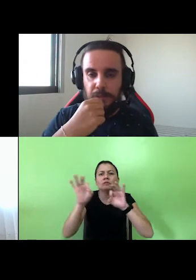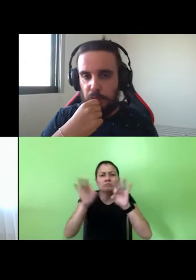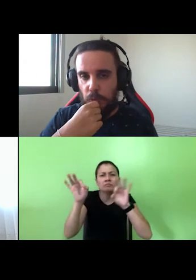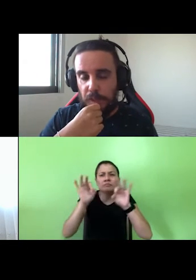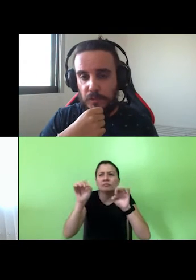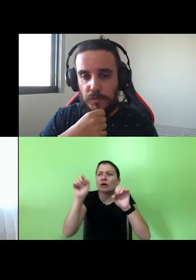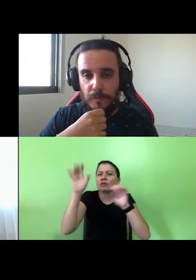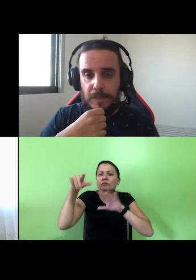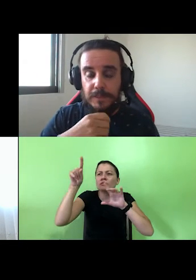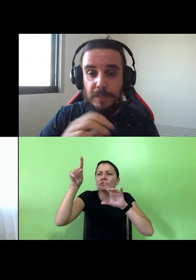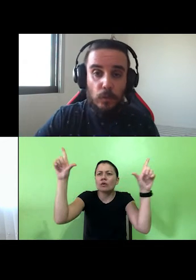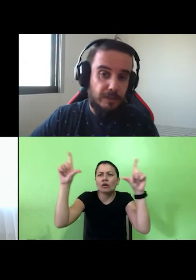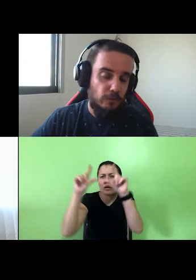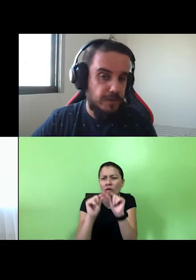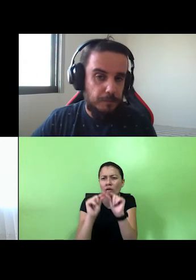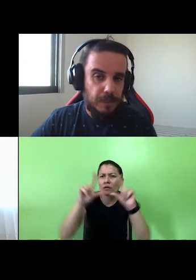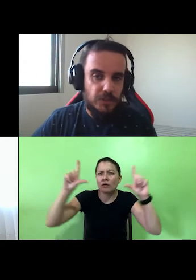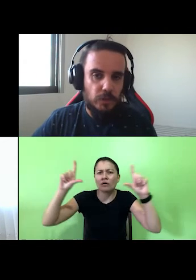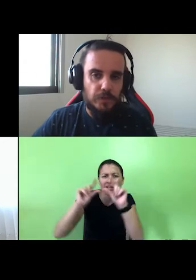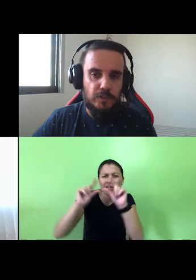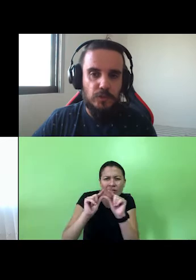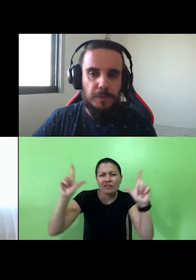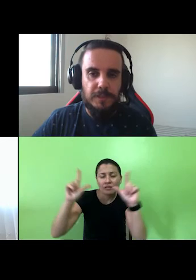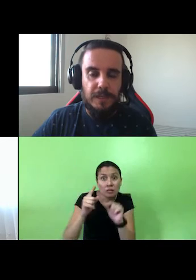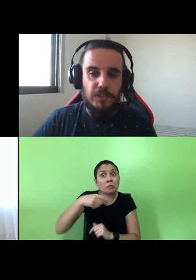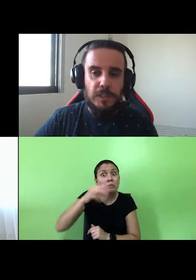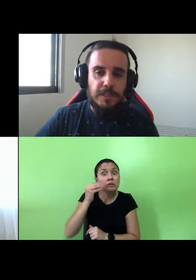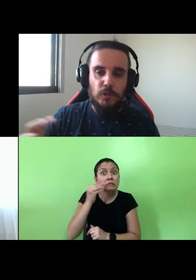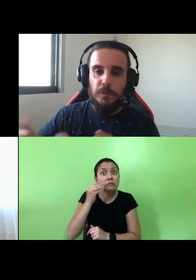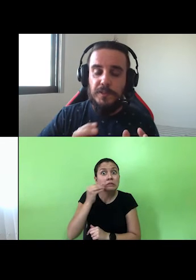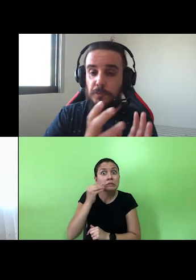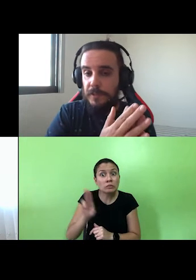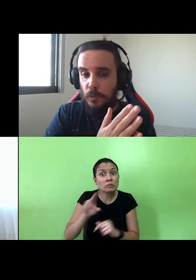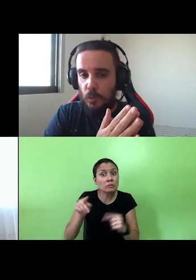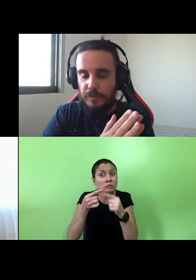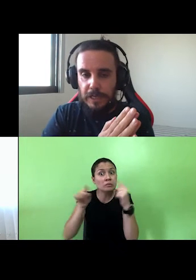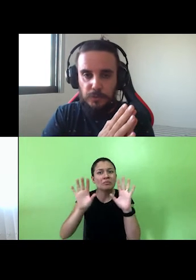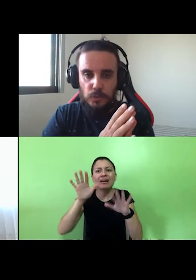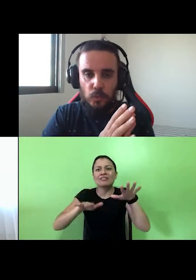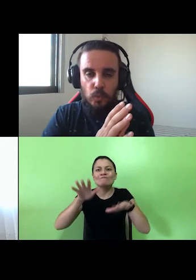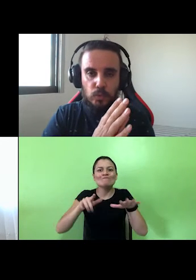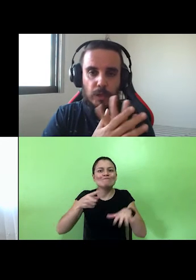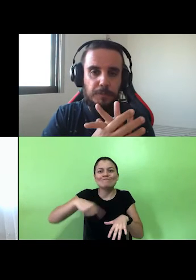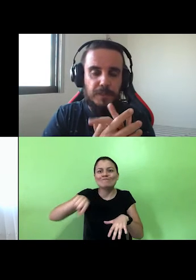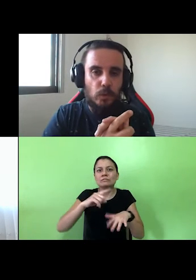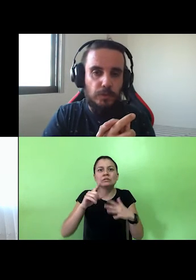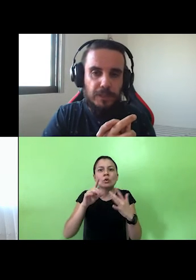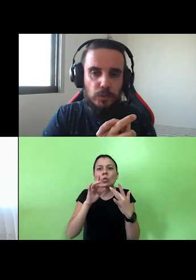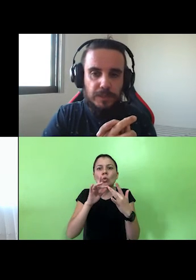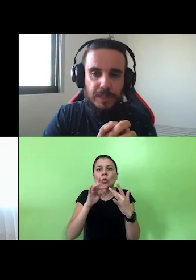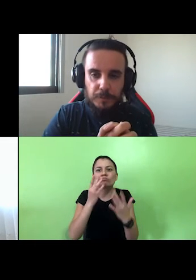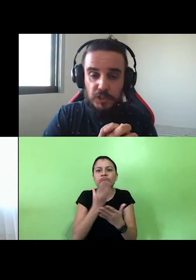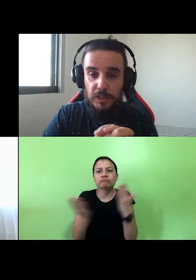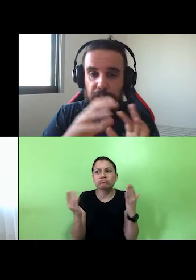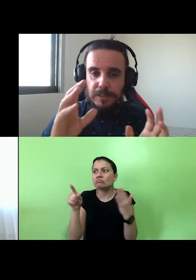em determinados momentos, que não fazia parte do nosso teste de usabilidade. Em alguns momentos a gente perdeu o contato, o usuário perdeu o contato